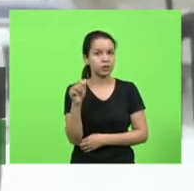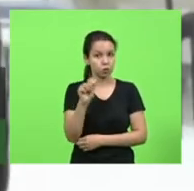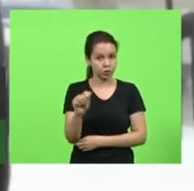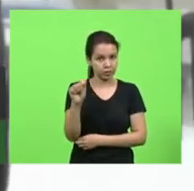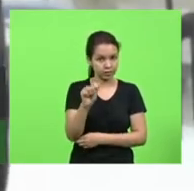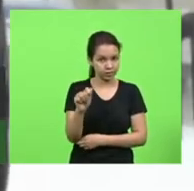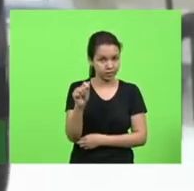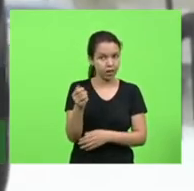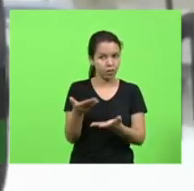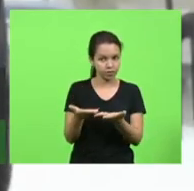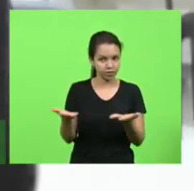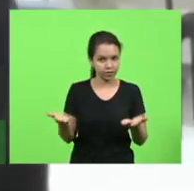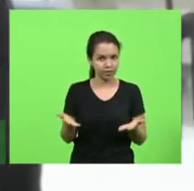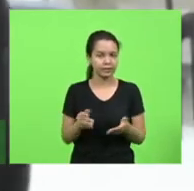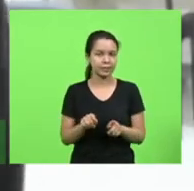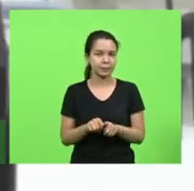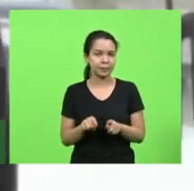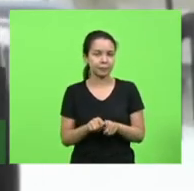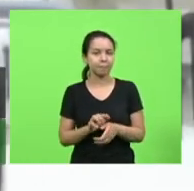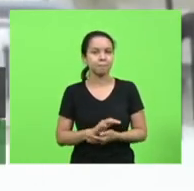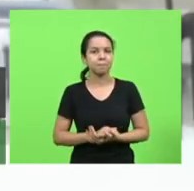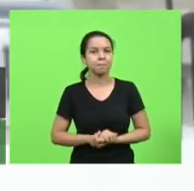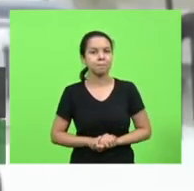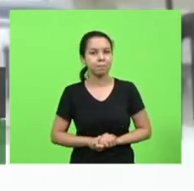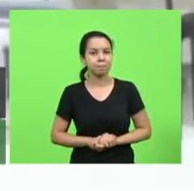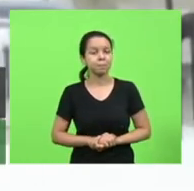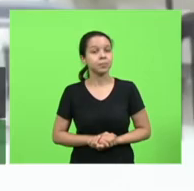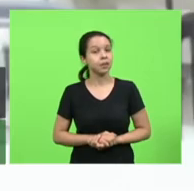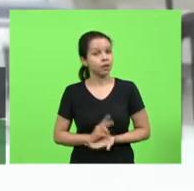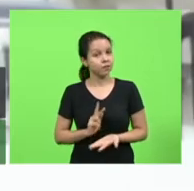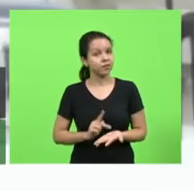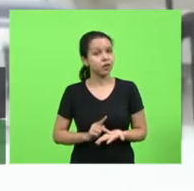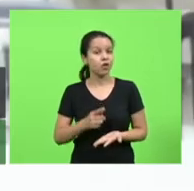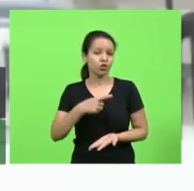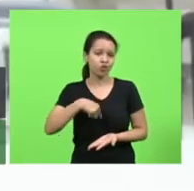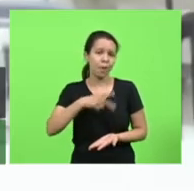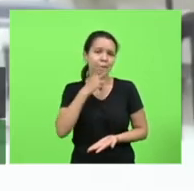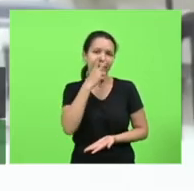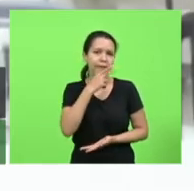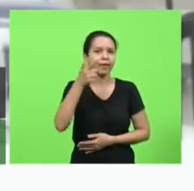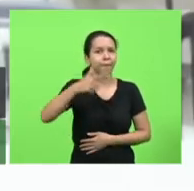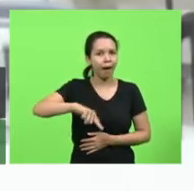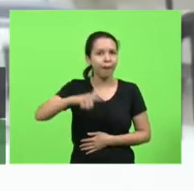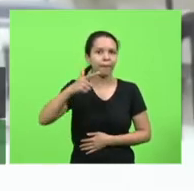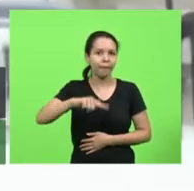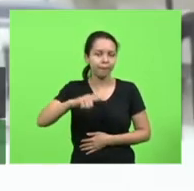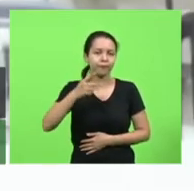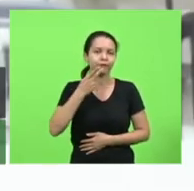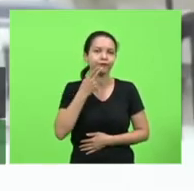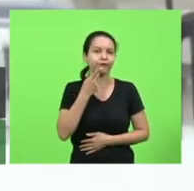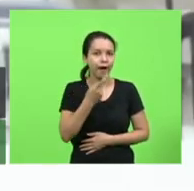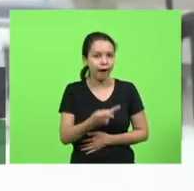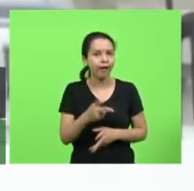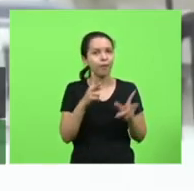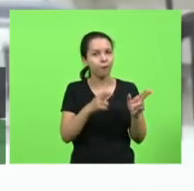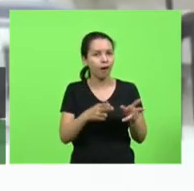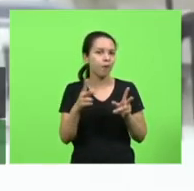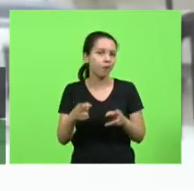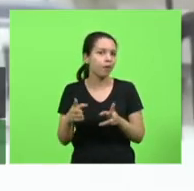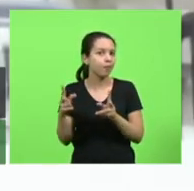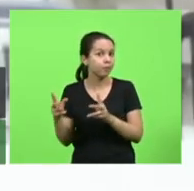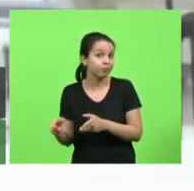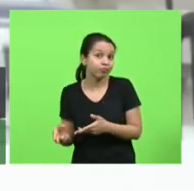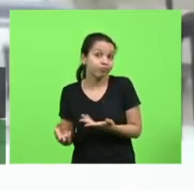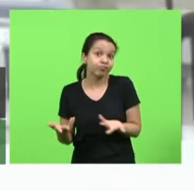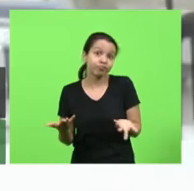aqui. E, assim, a gente acaba se tornando repetitivo, né? Se a gente falar das mesmas coisas, Mas,